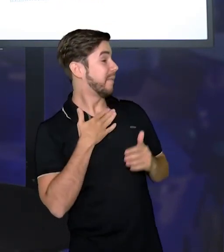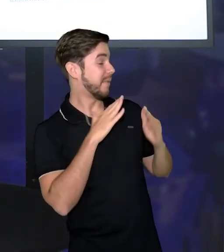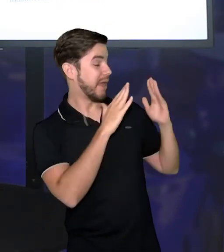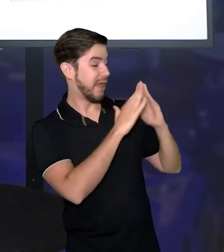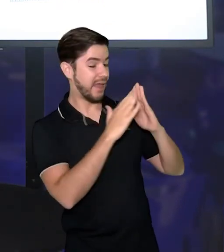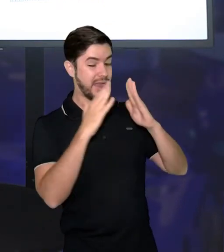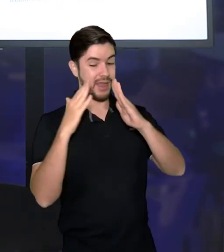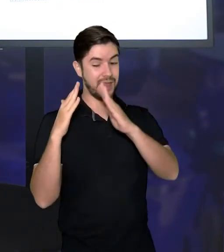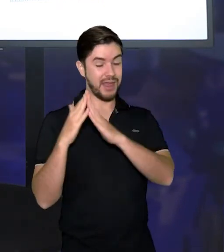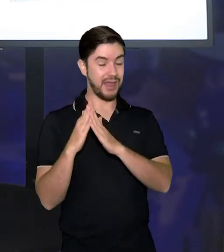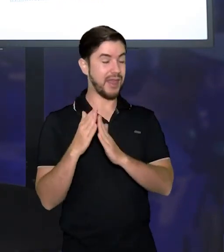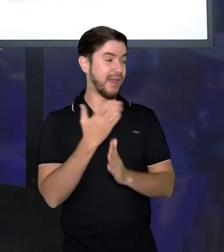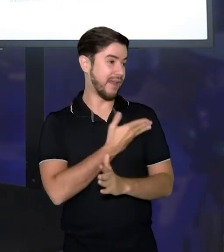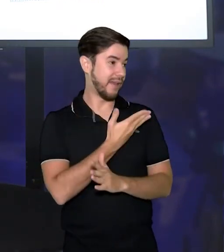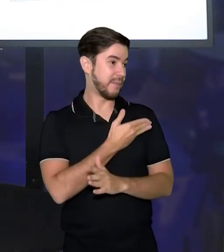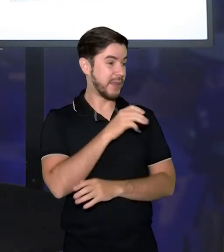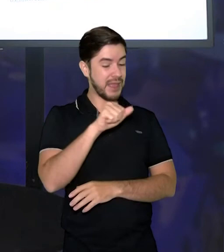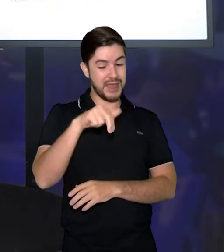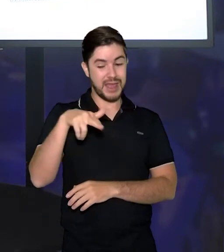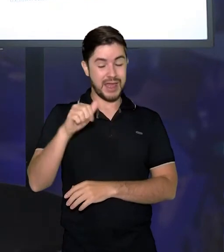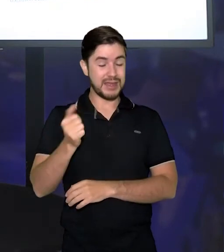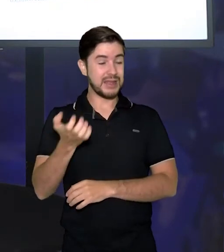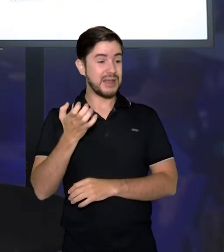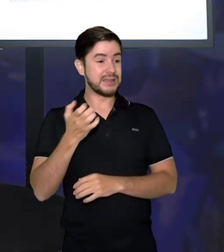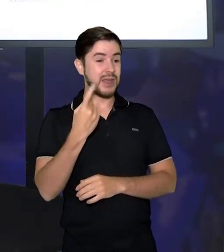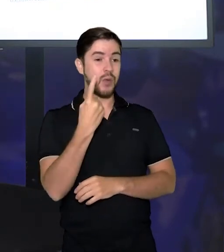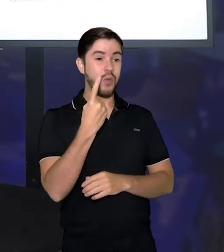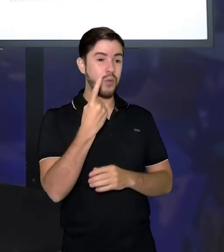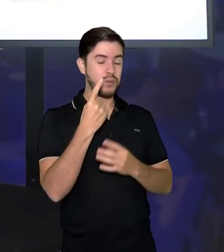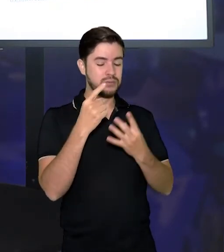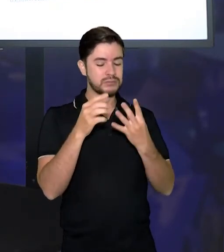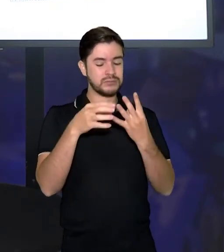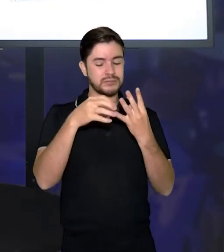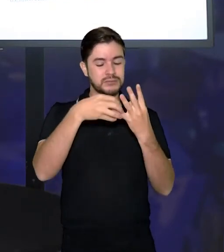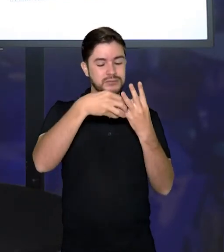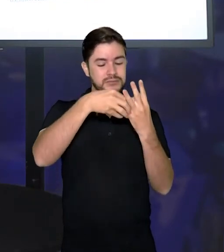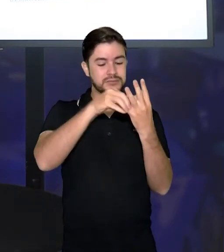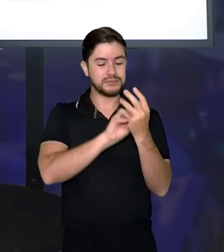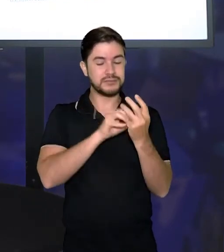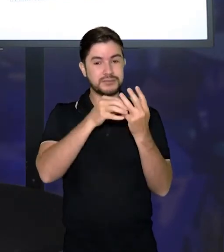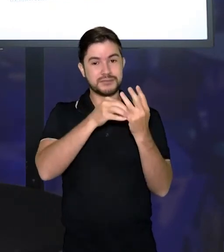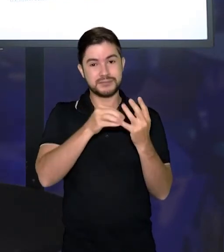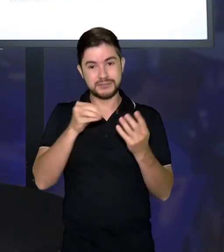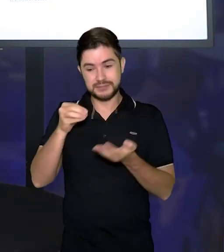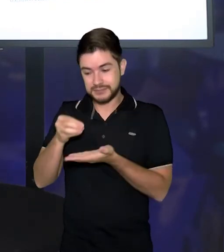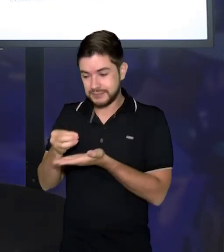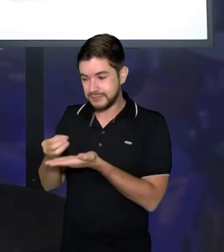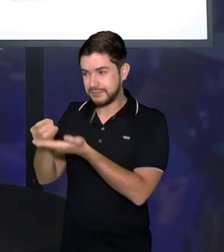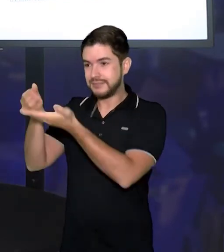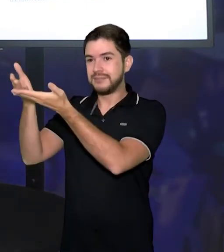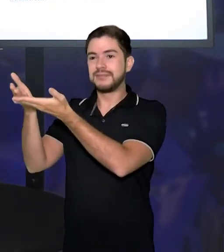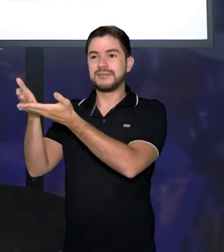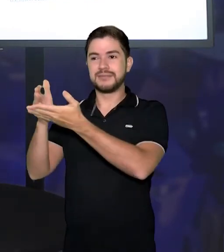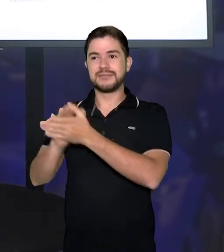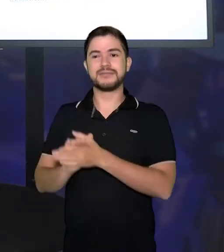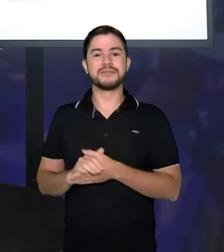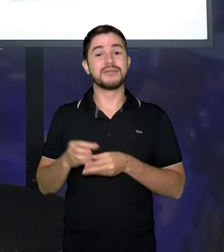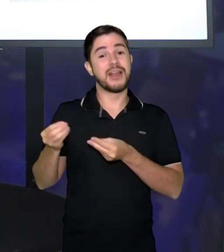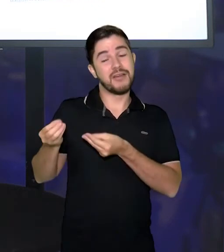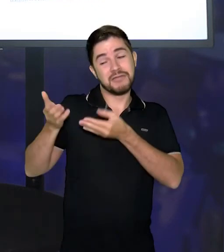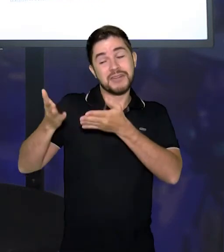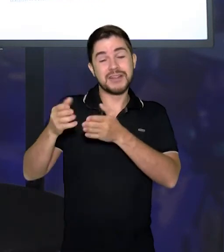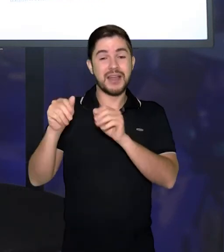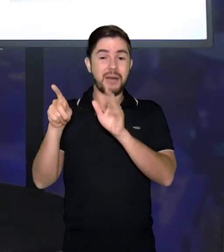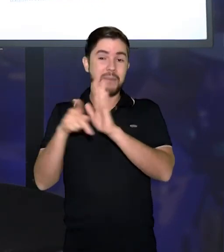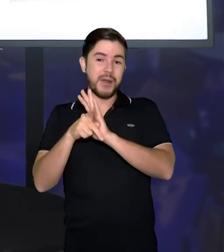Ana, ela quer um quarto desse bolo. O que é que eu faço? Tiro só uma parte de 4 do bolo